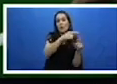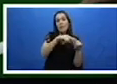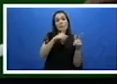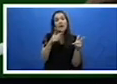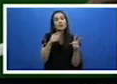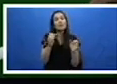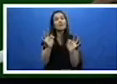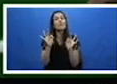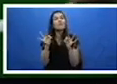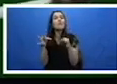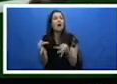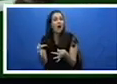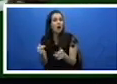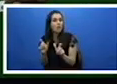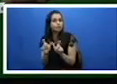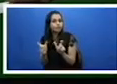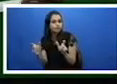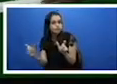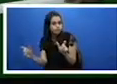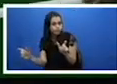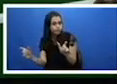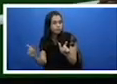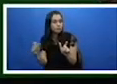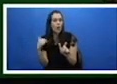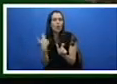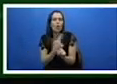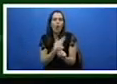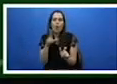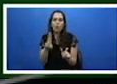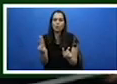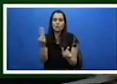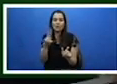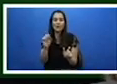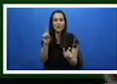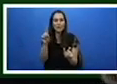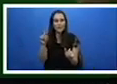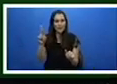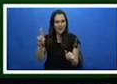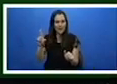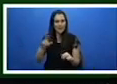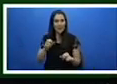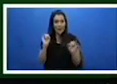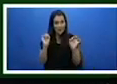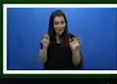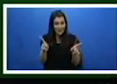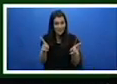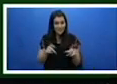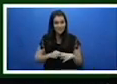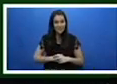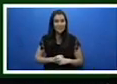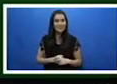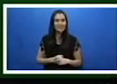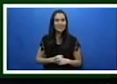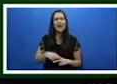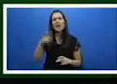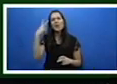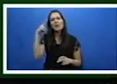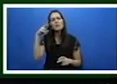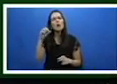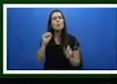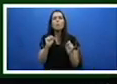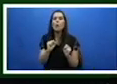da sílaba, tá? Então, usamos apenas um R, ok? Lembrando que você pode